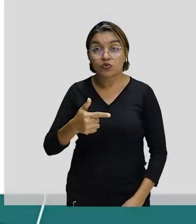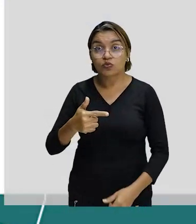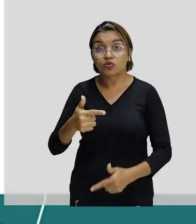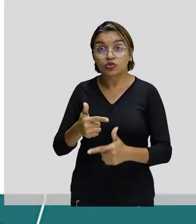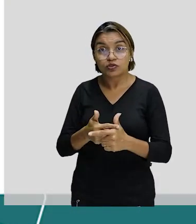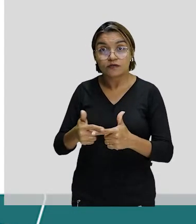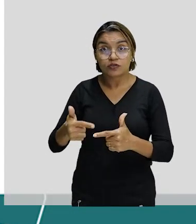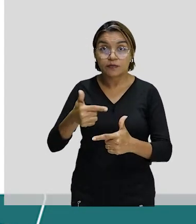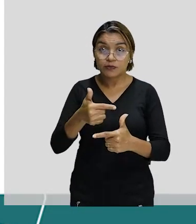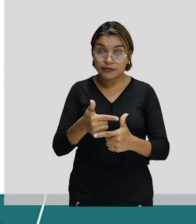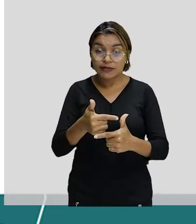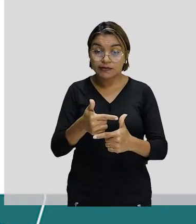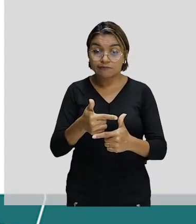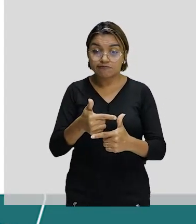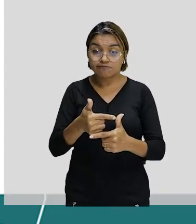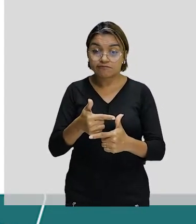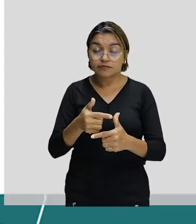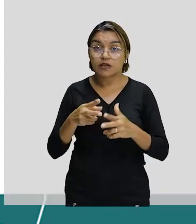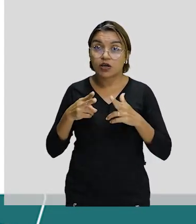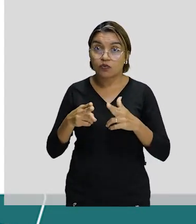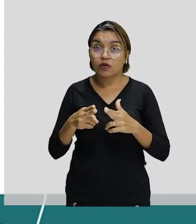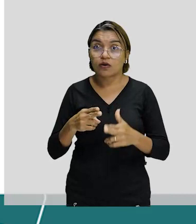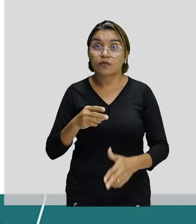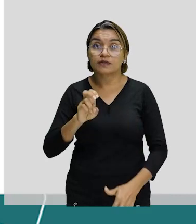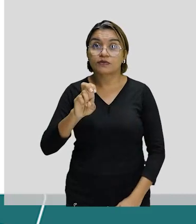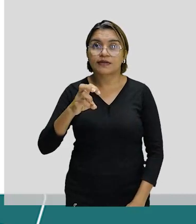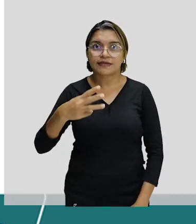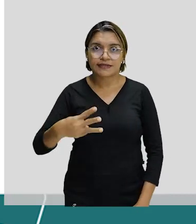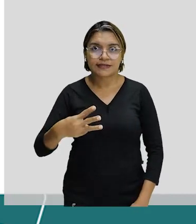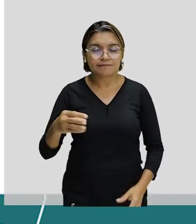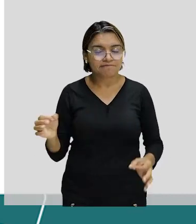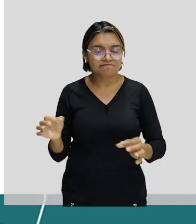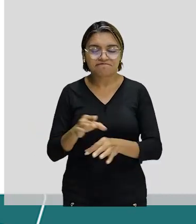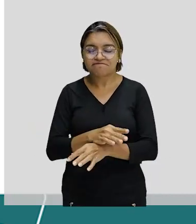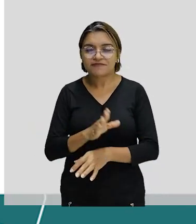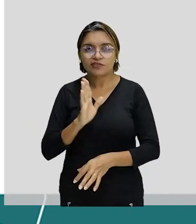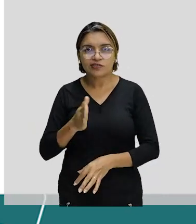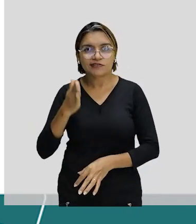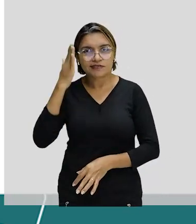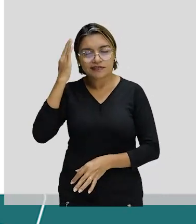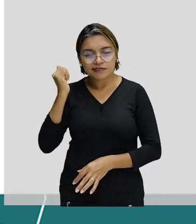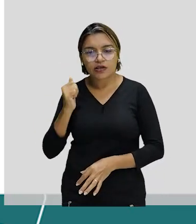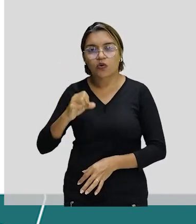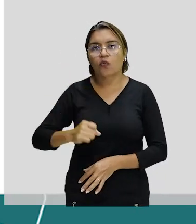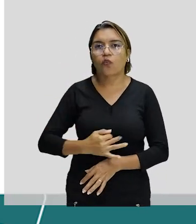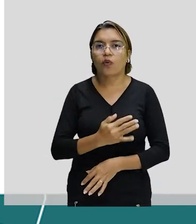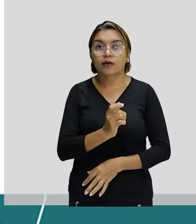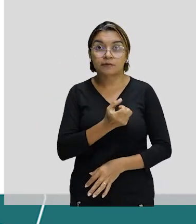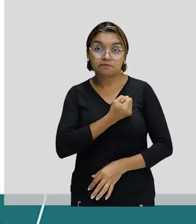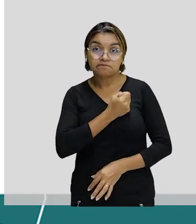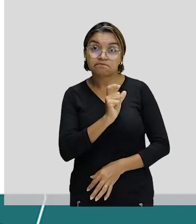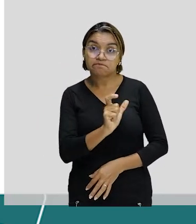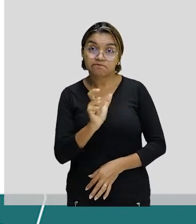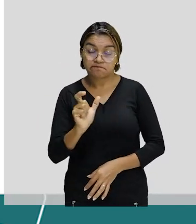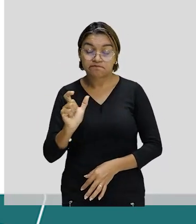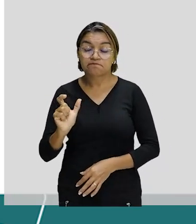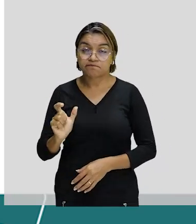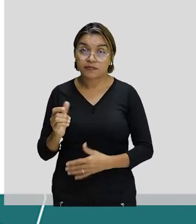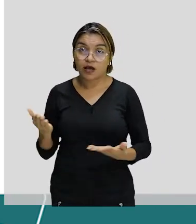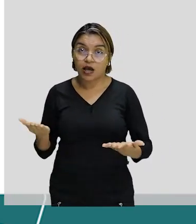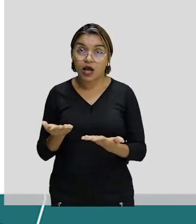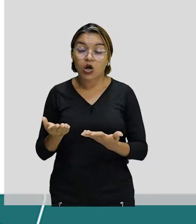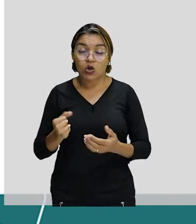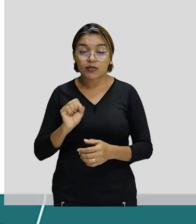e isso tem como resposta o 53. Pronto, já sei quantos termos são. Agora sim, eu